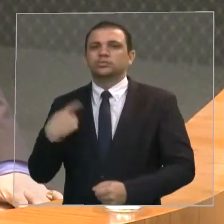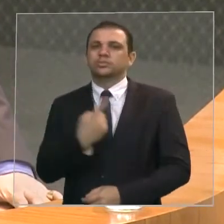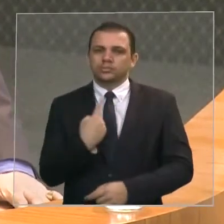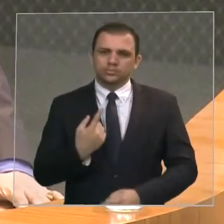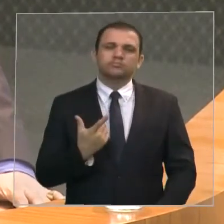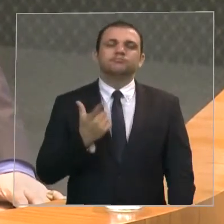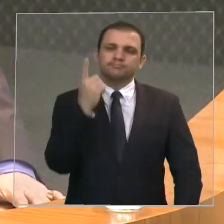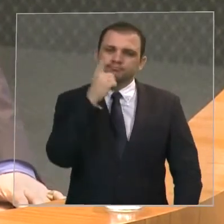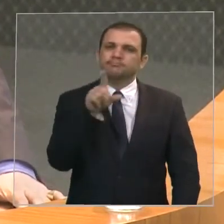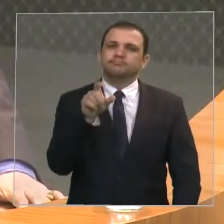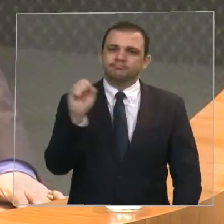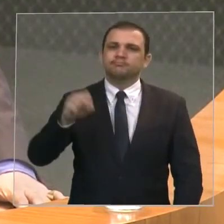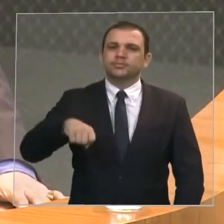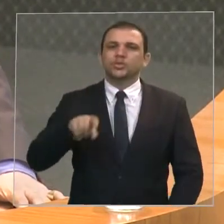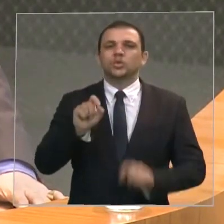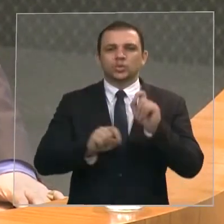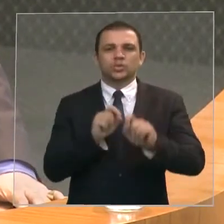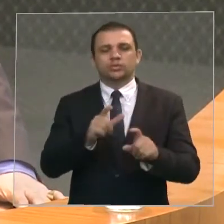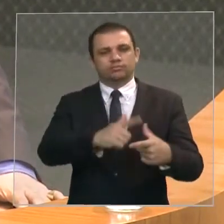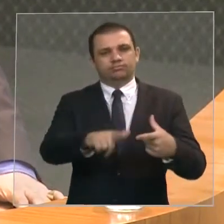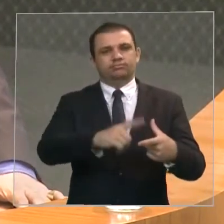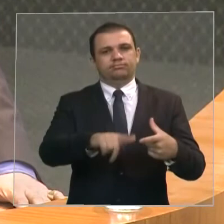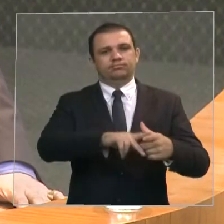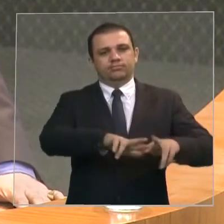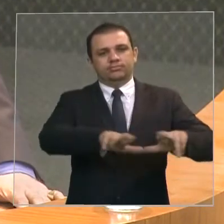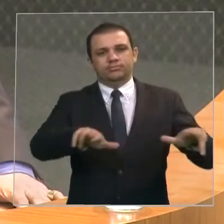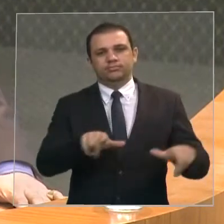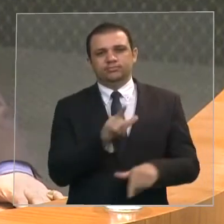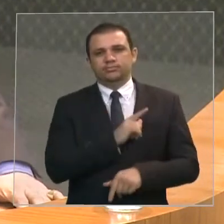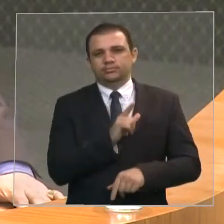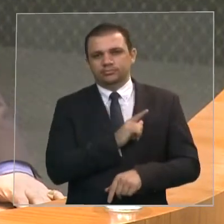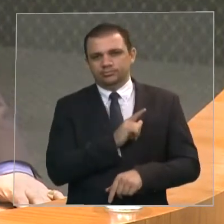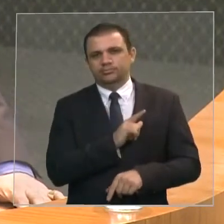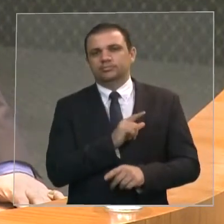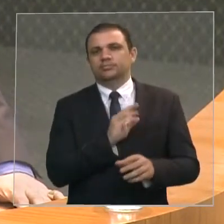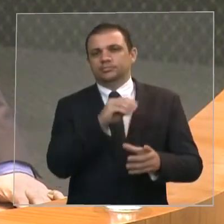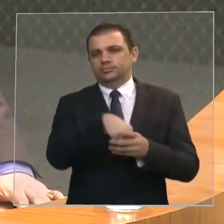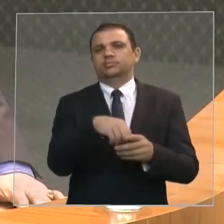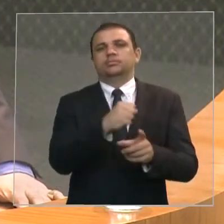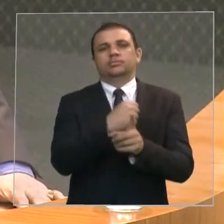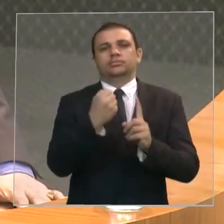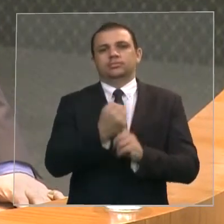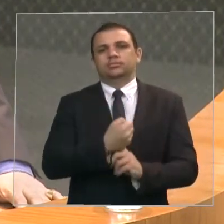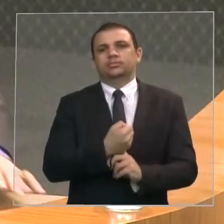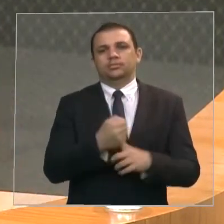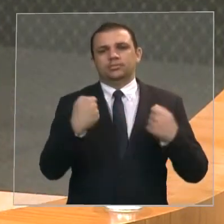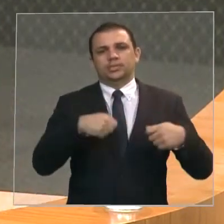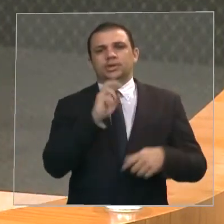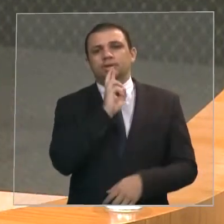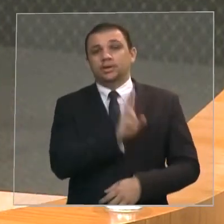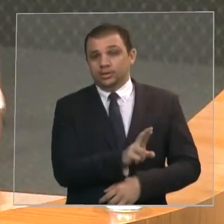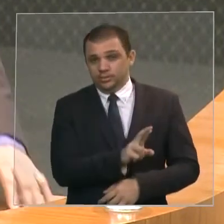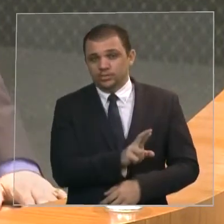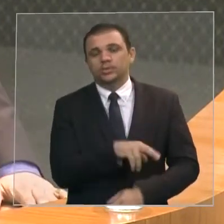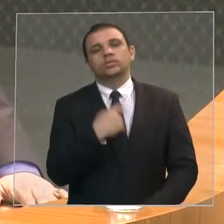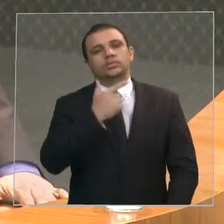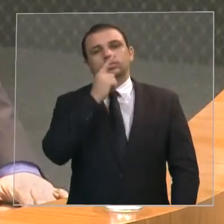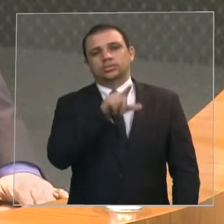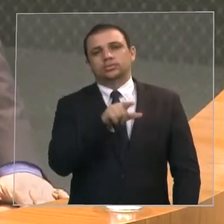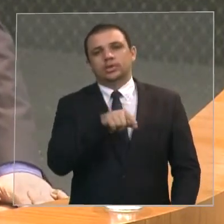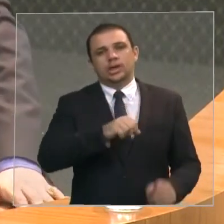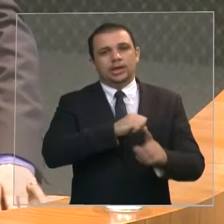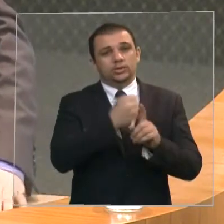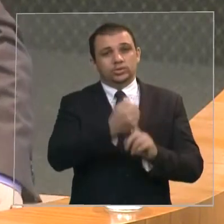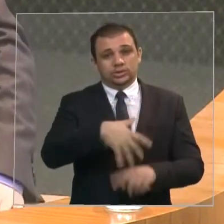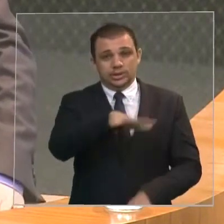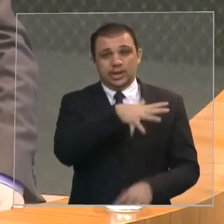conseguimos desvencilhar as problemáticas que realmente permeiam a sociedade e precisam de respostas. A sociedade quer respostas, e